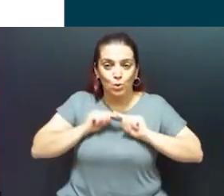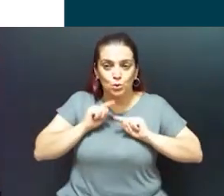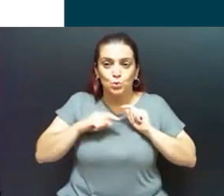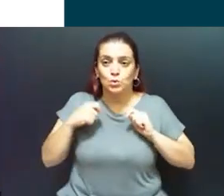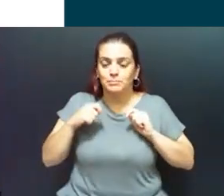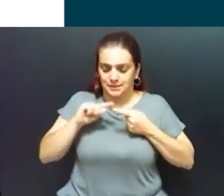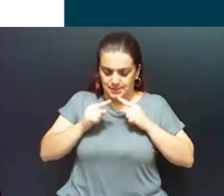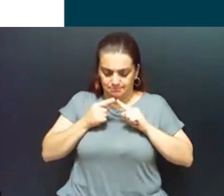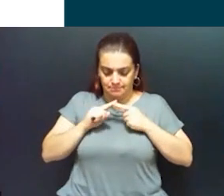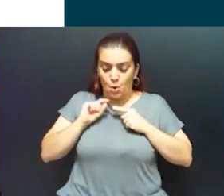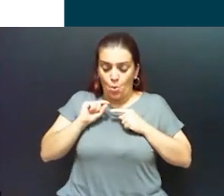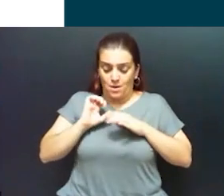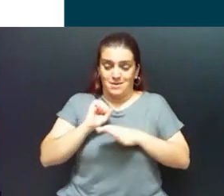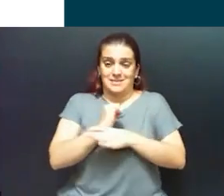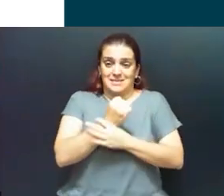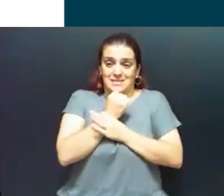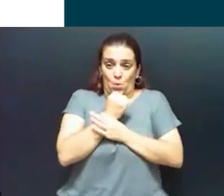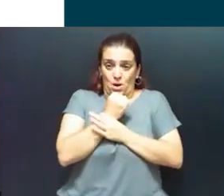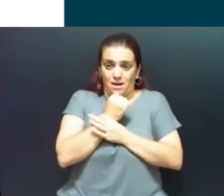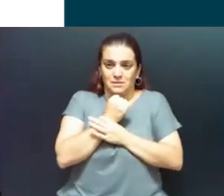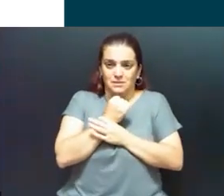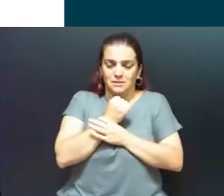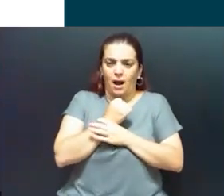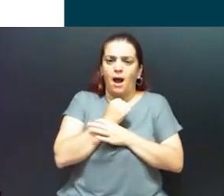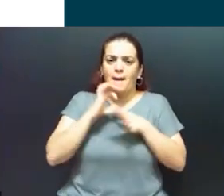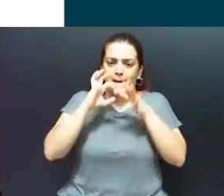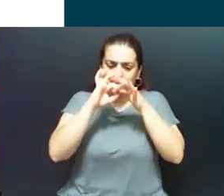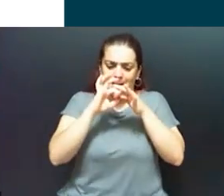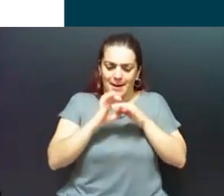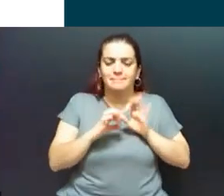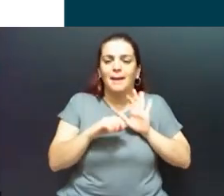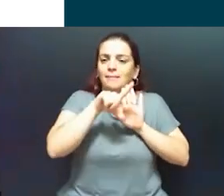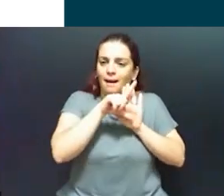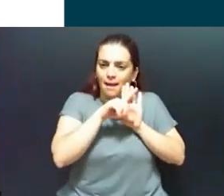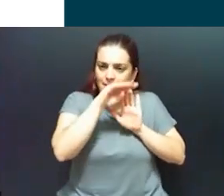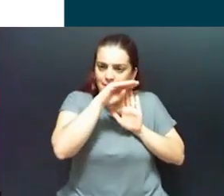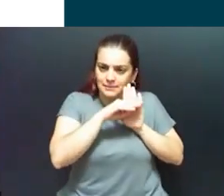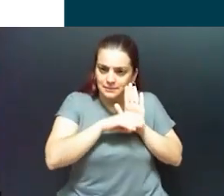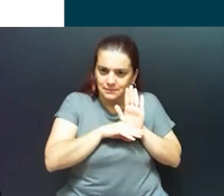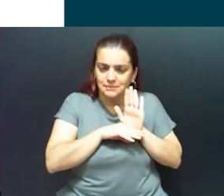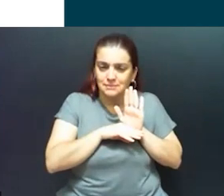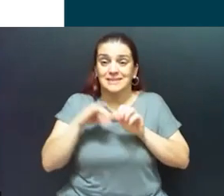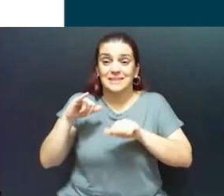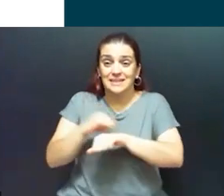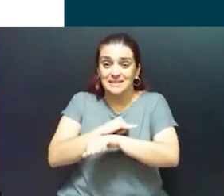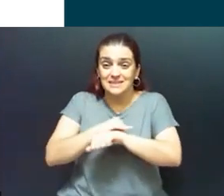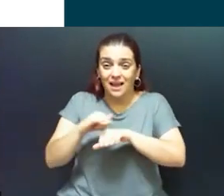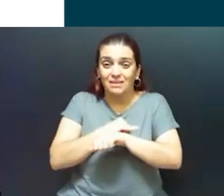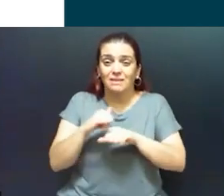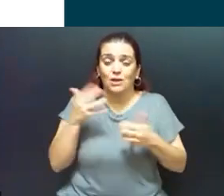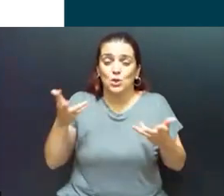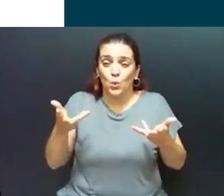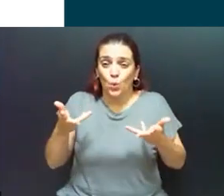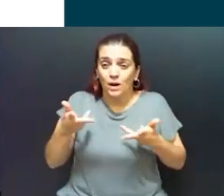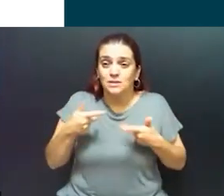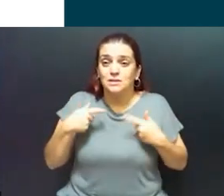segurança e ela deve estar em conformidade com as normas legais necessárias. A estratégia de qualidade tem que ser construída